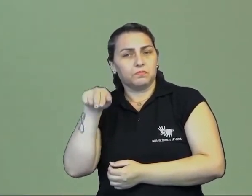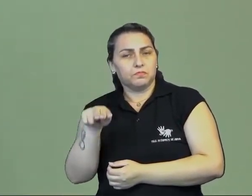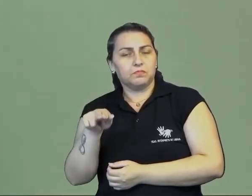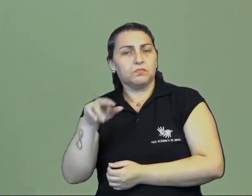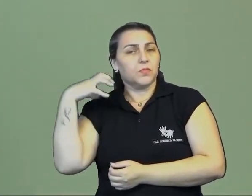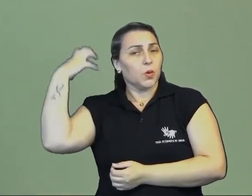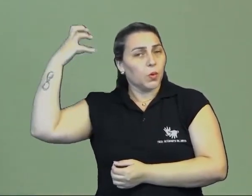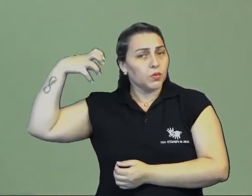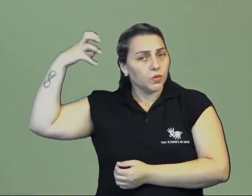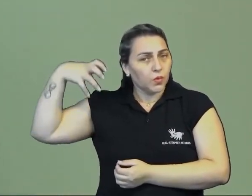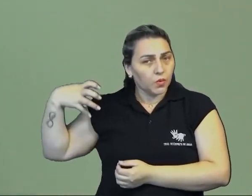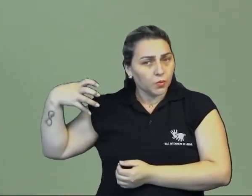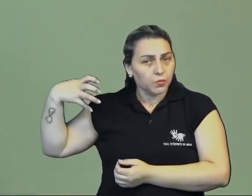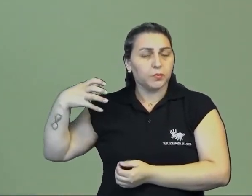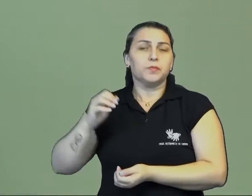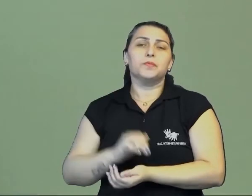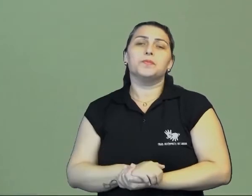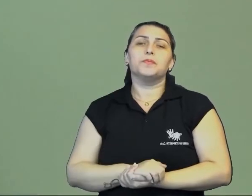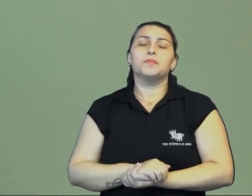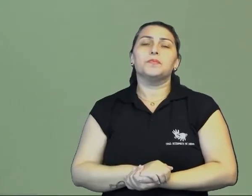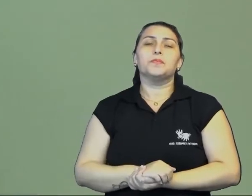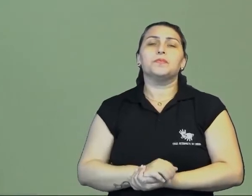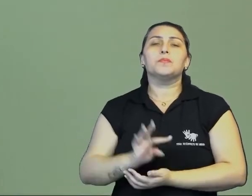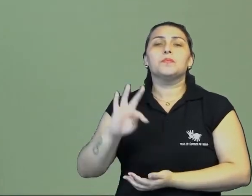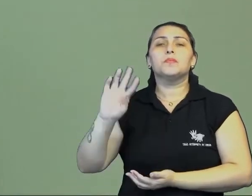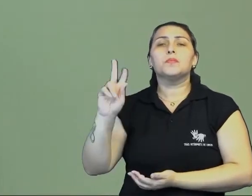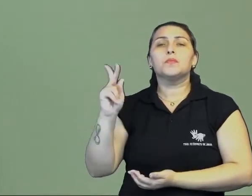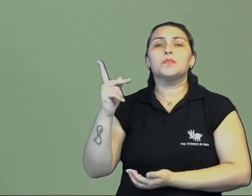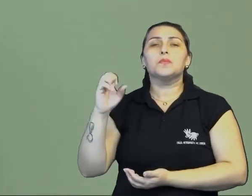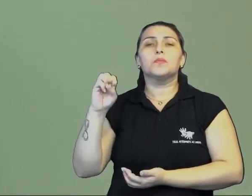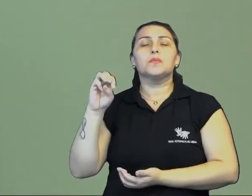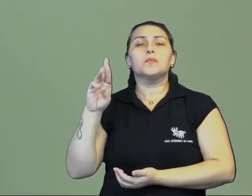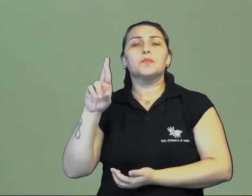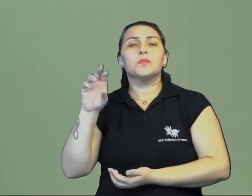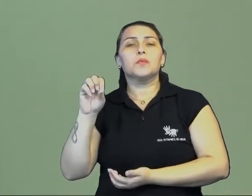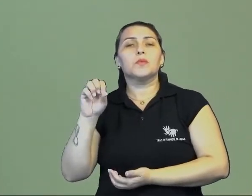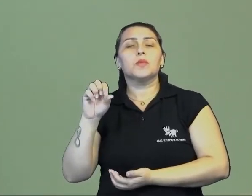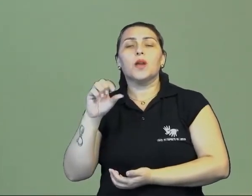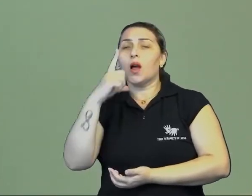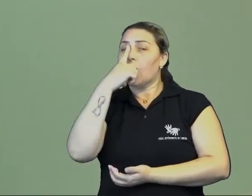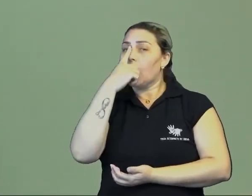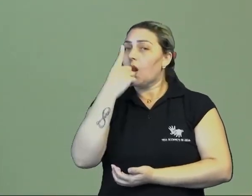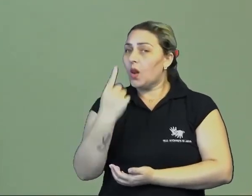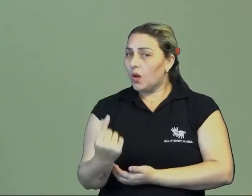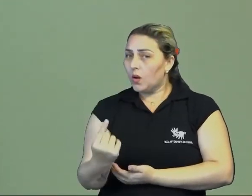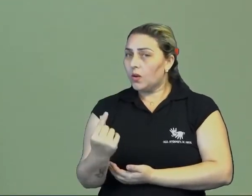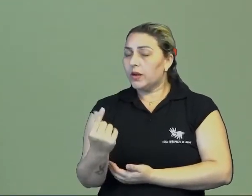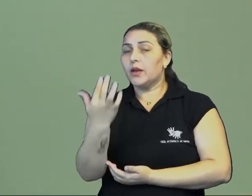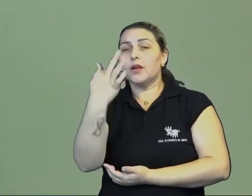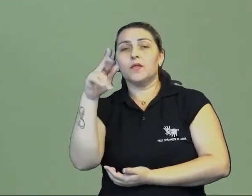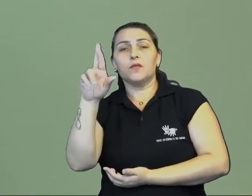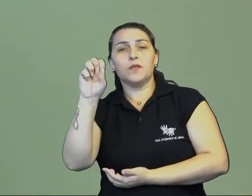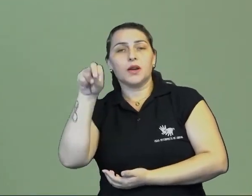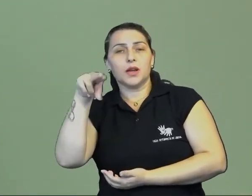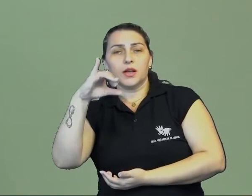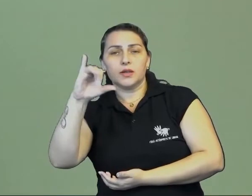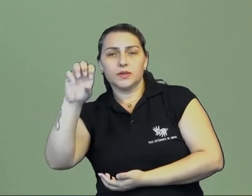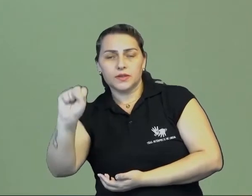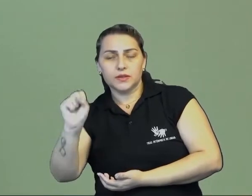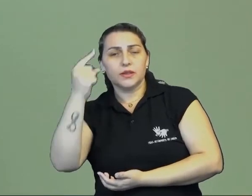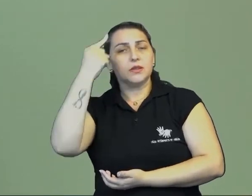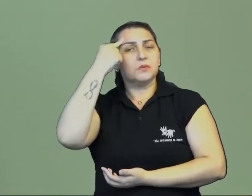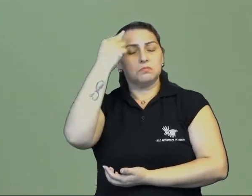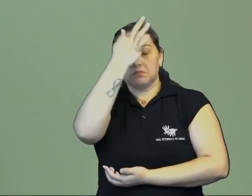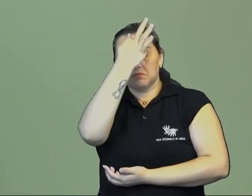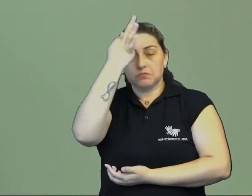Jean-Jacques Rousseau, né, como Thomas Hobbes, como John Locke, né, como Francis Bacon. Esses